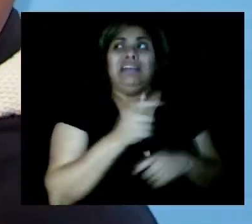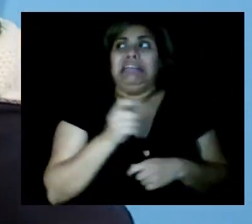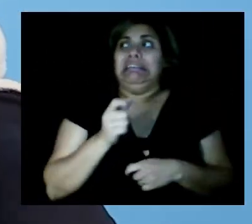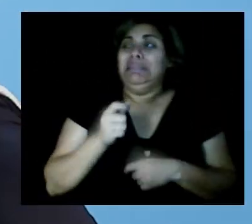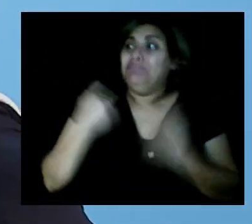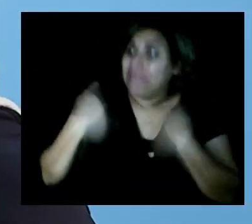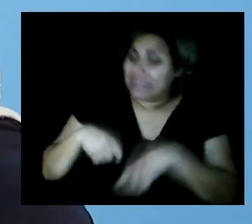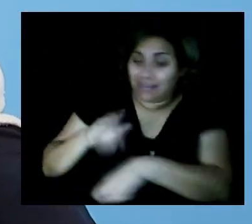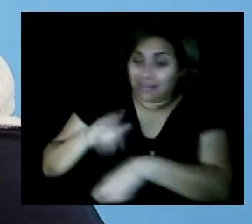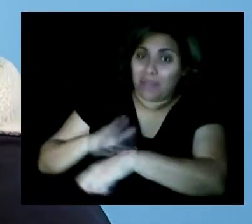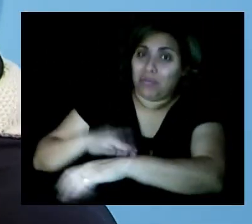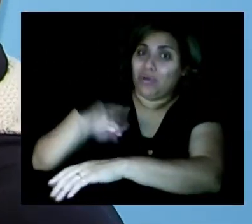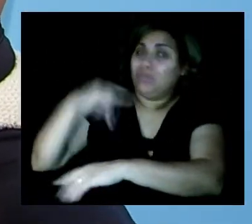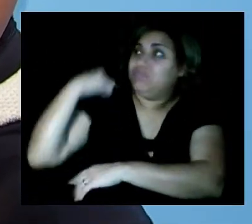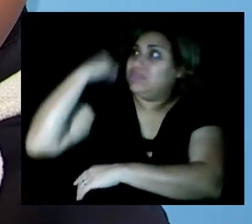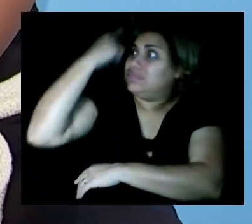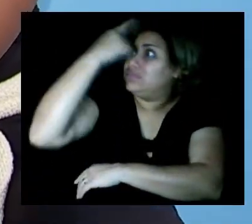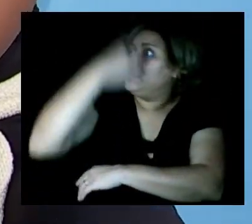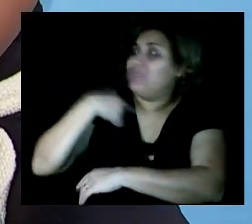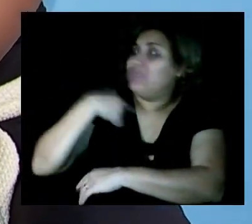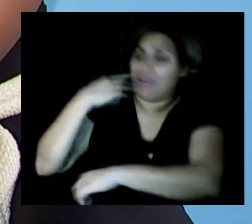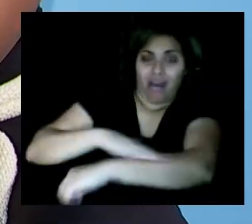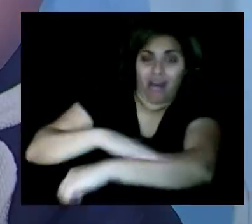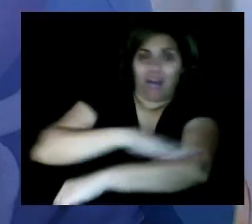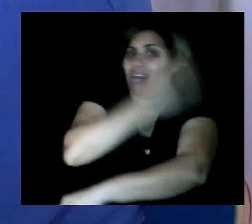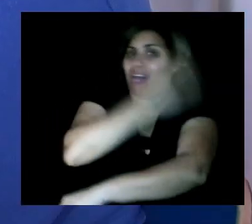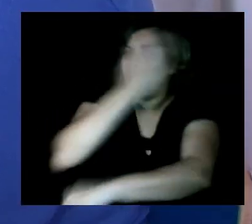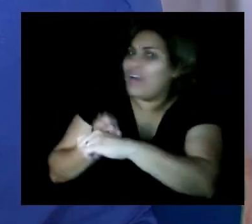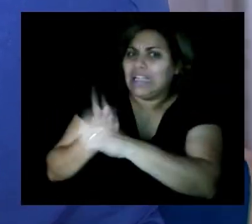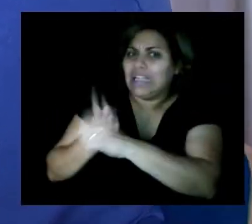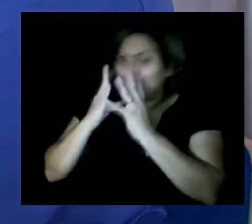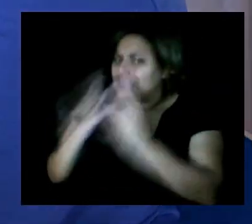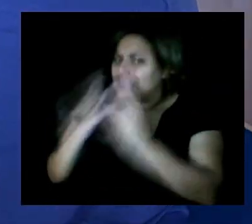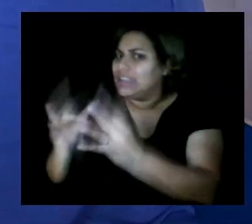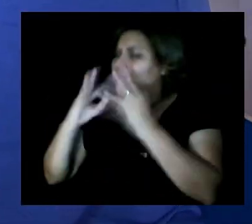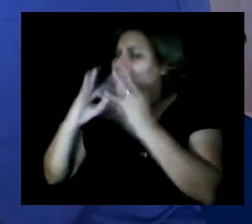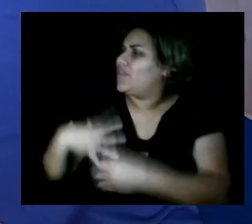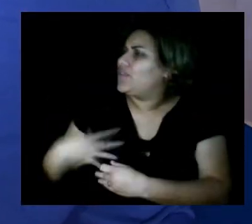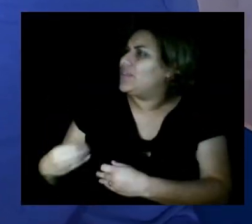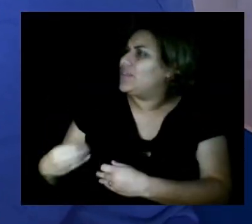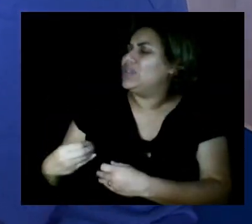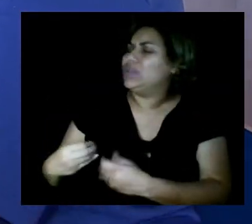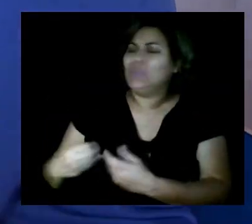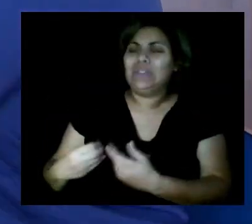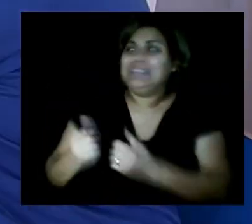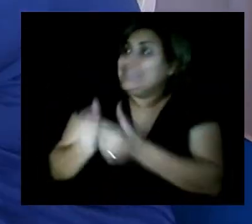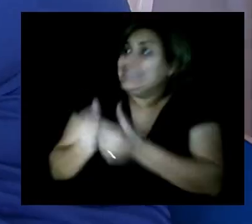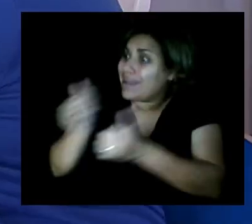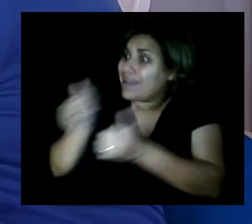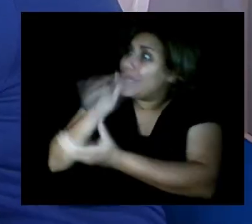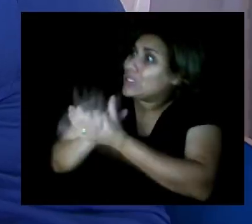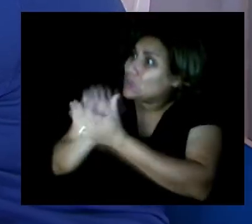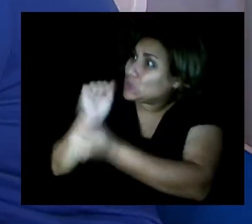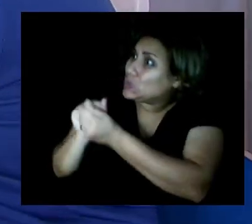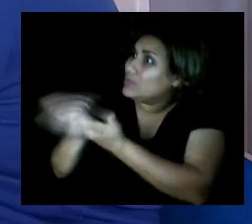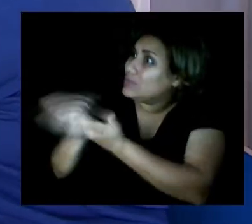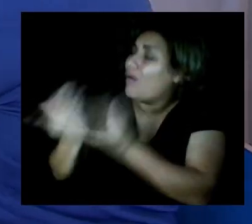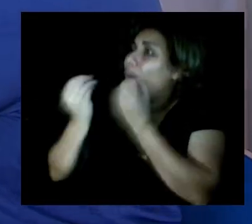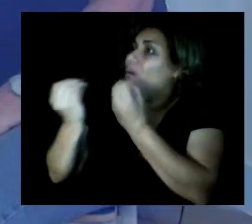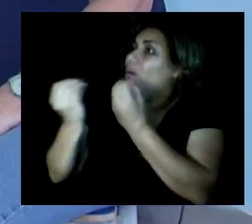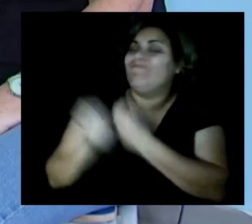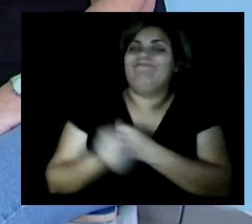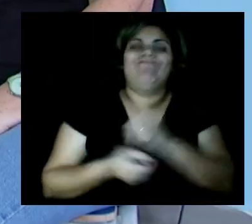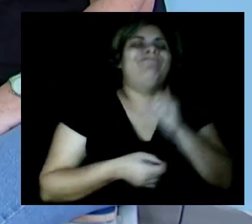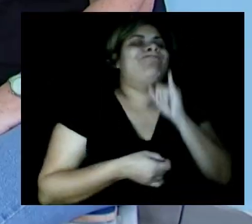pode trabalhar. E ainda não tem o suporte do companheiro. Não. É uma realidade, então. É uma realidade bem